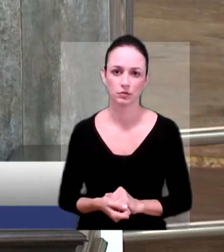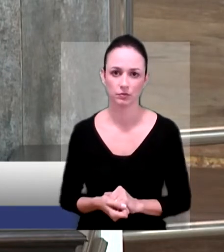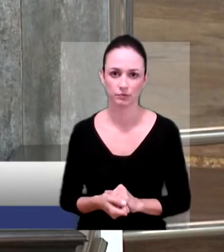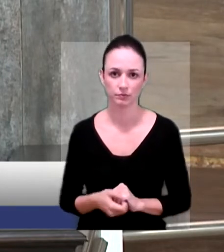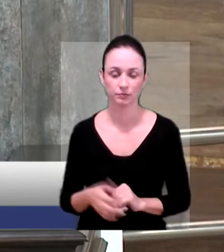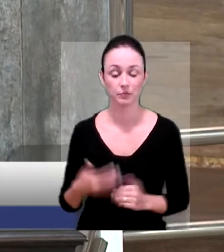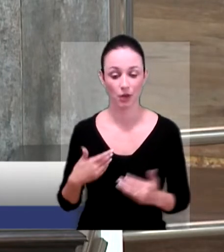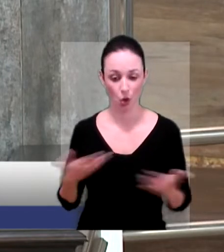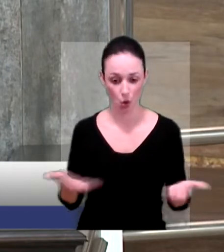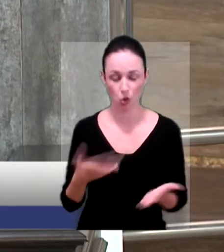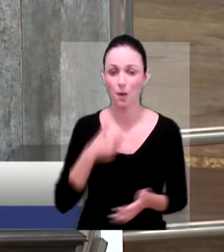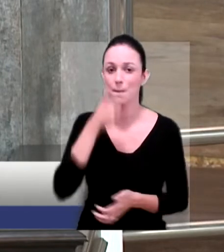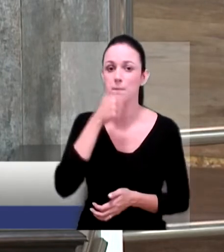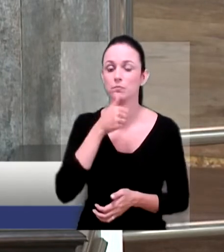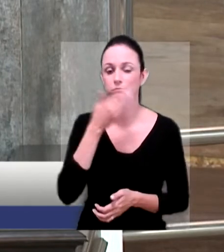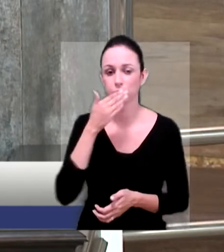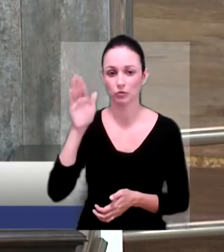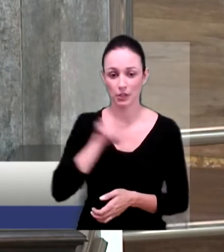me elegeu,